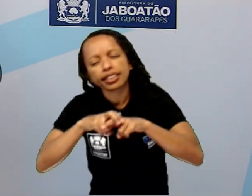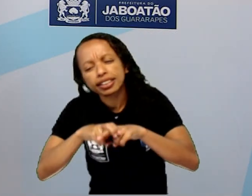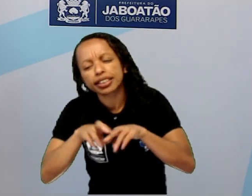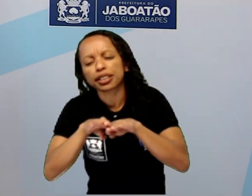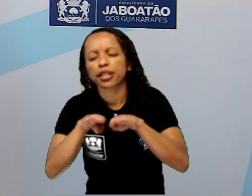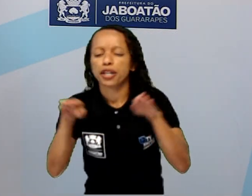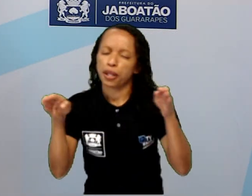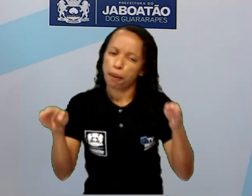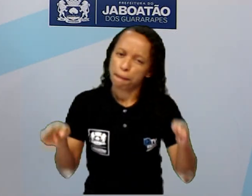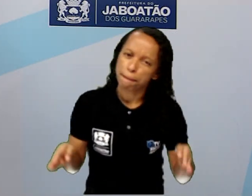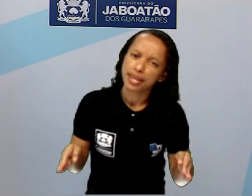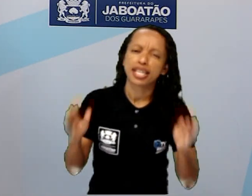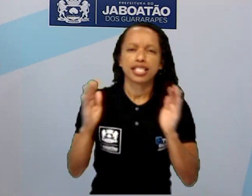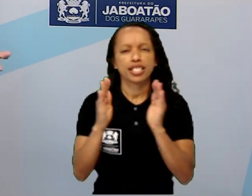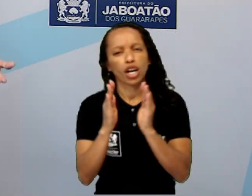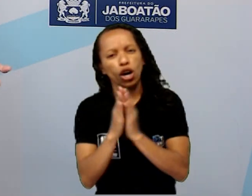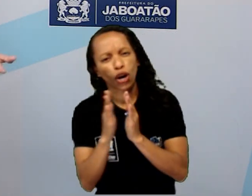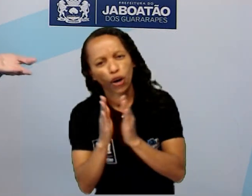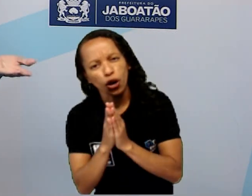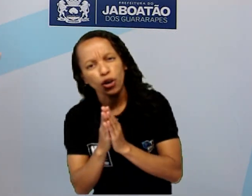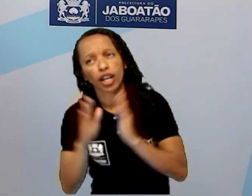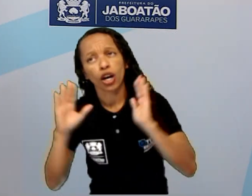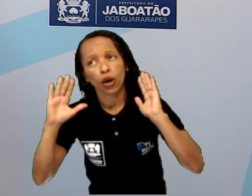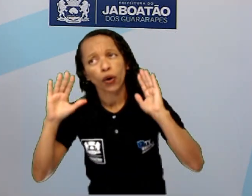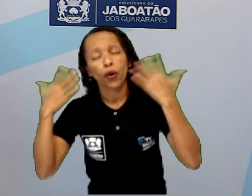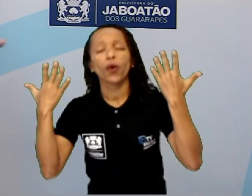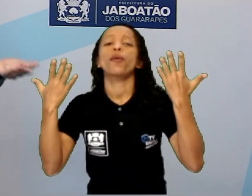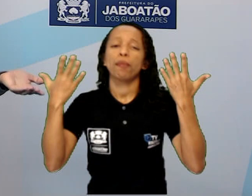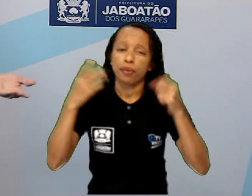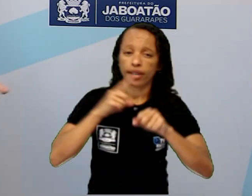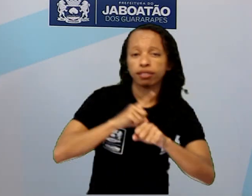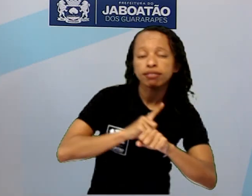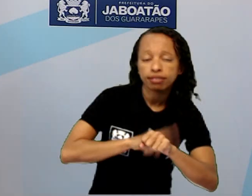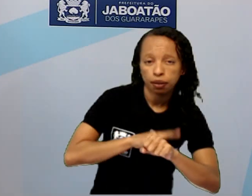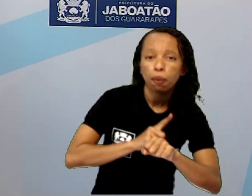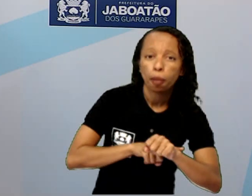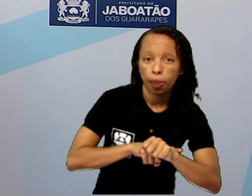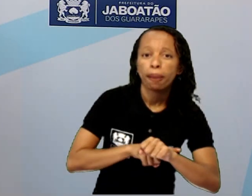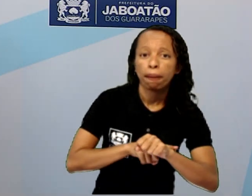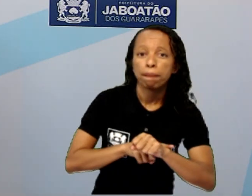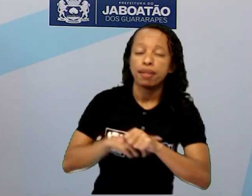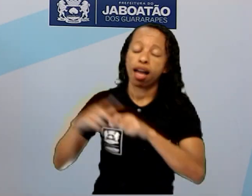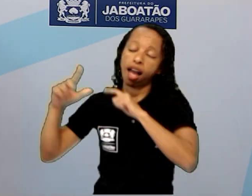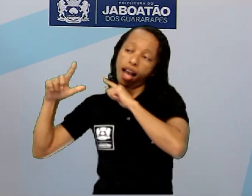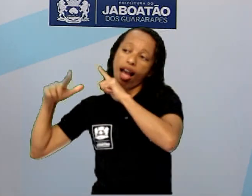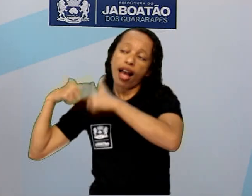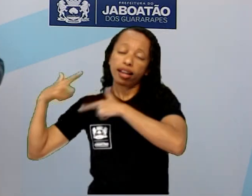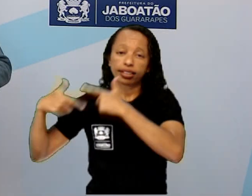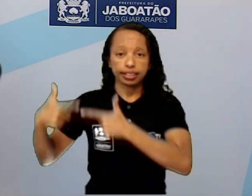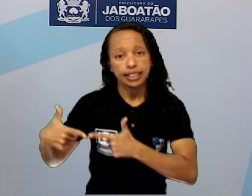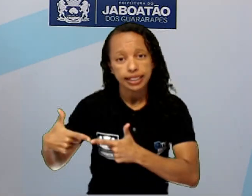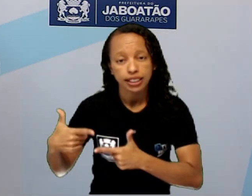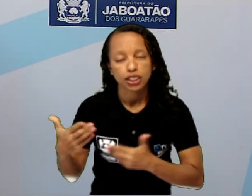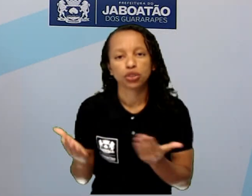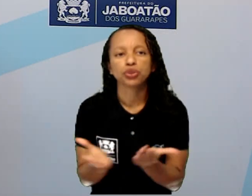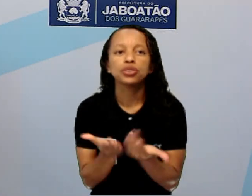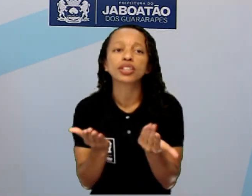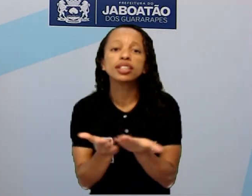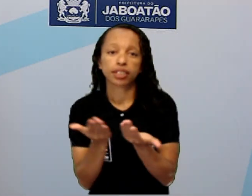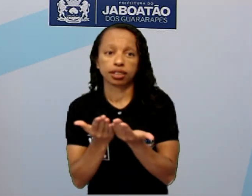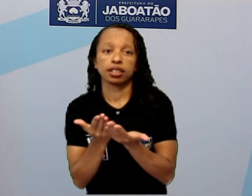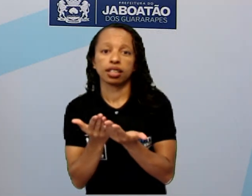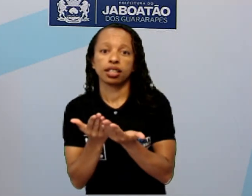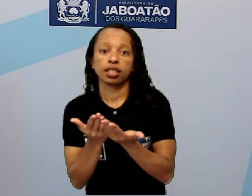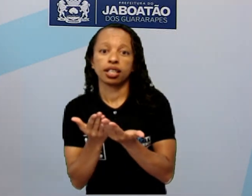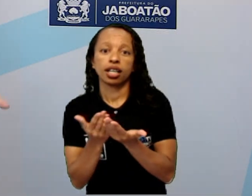né? E comemorar esse momento que celebra a tradição cristã. Então, as pessoas também fazem trocas